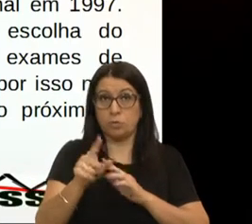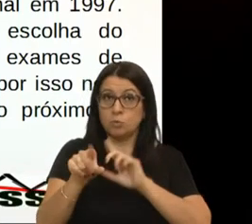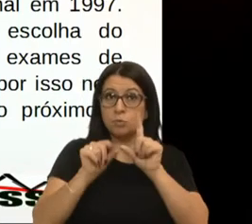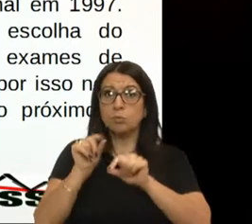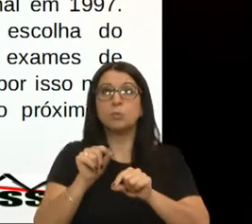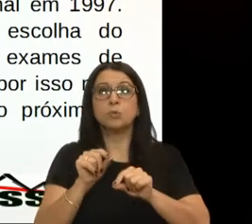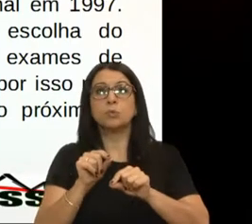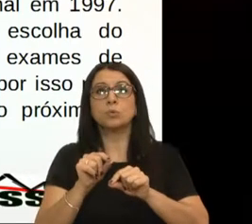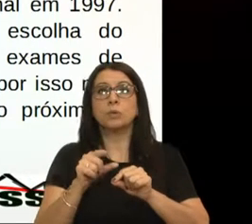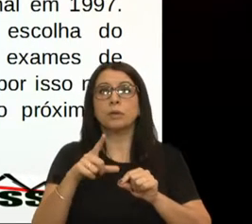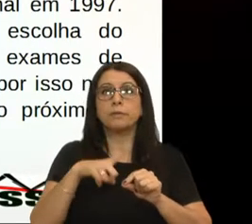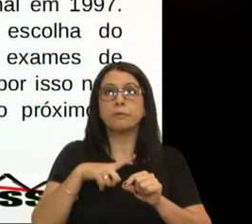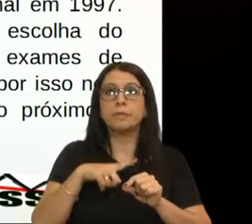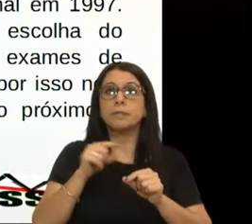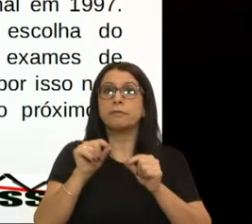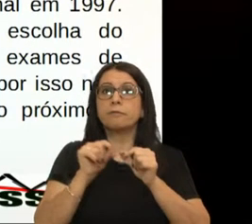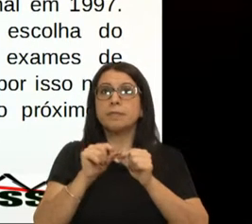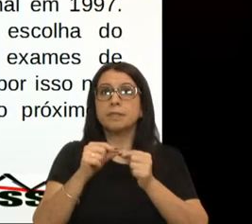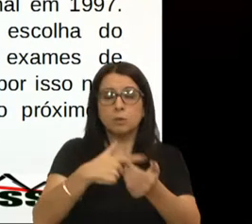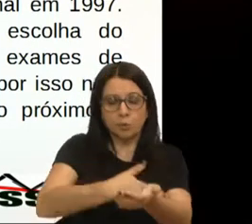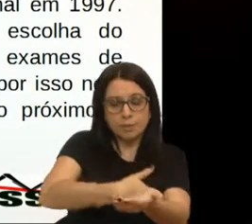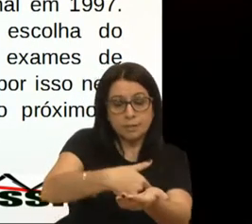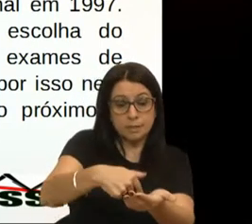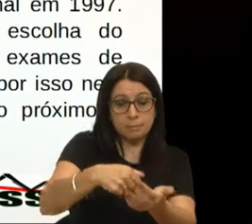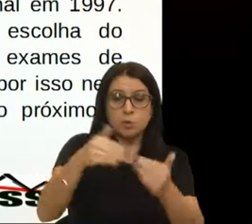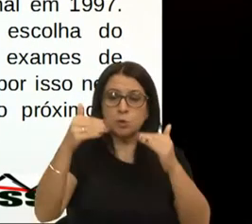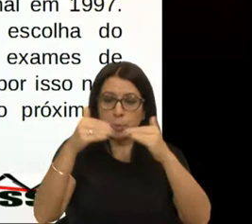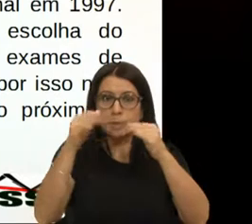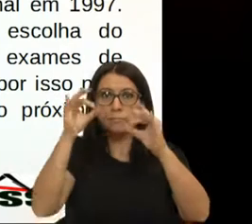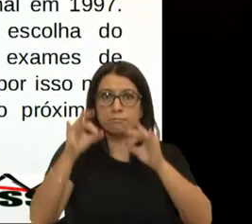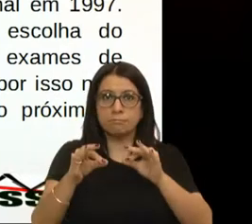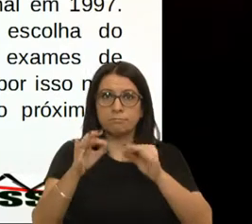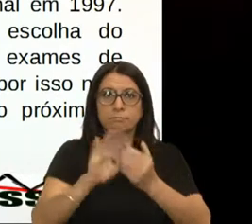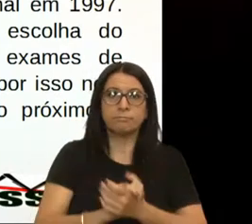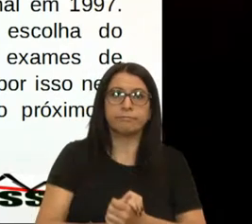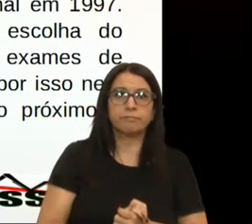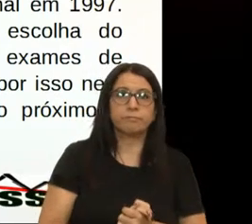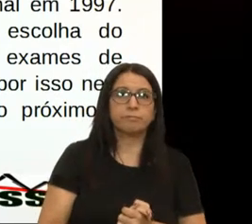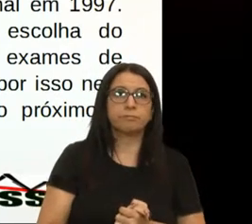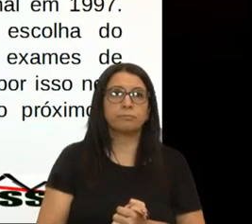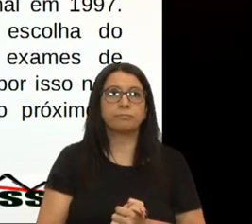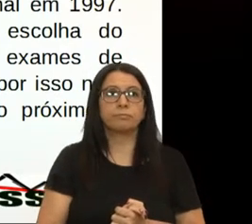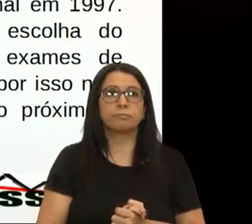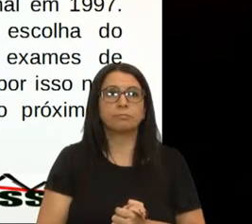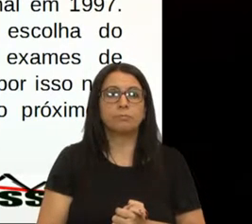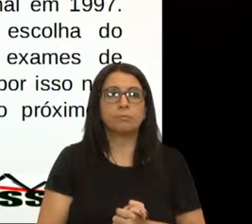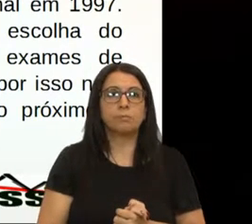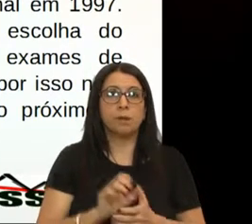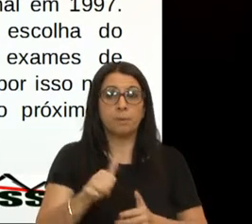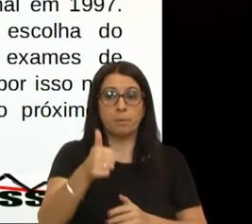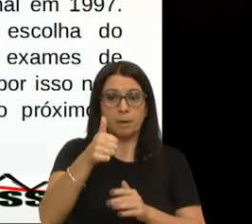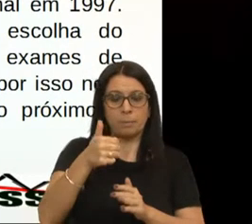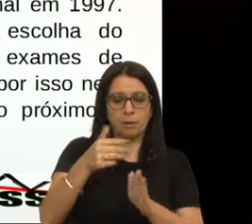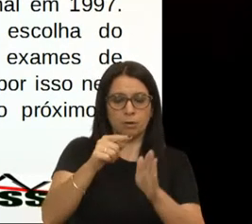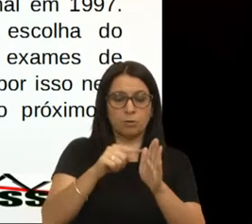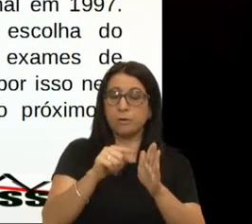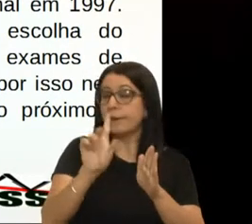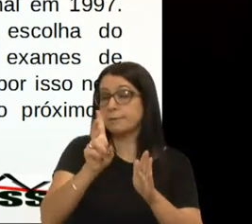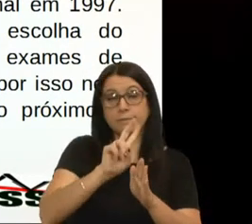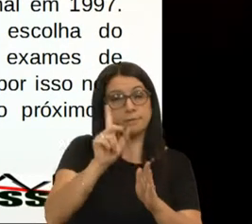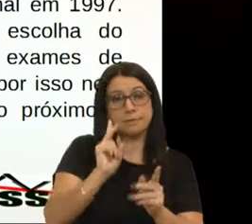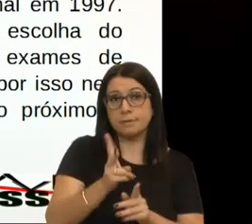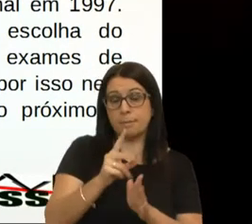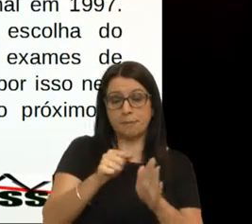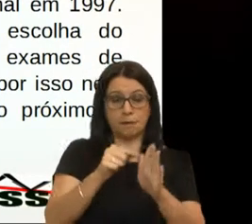do receptor será definida pelos exames de compatibilidade. Na sequência, uma parte, vereador Cassina. Por isso, nem sempre o primeiro da fila